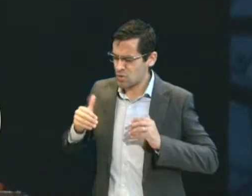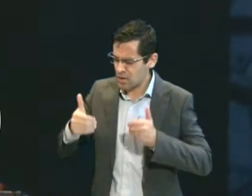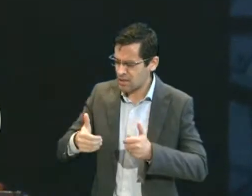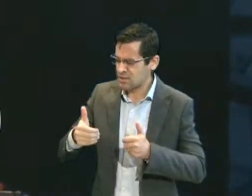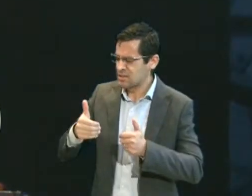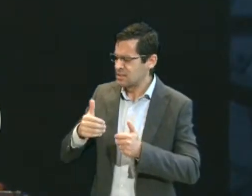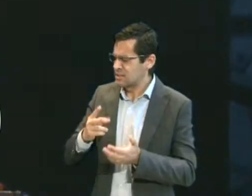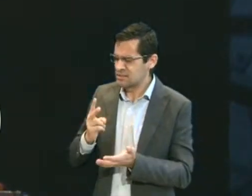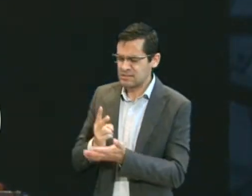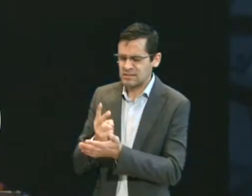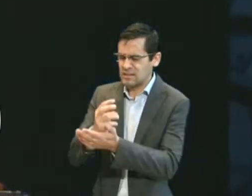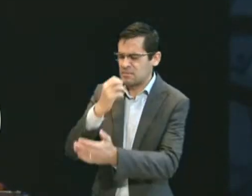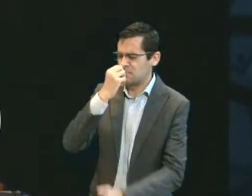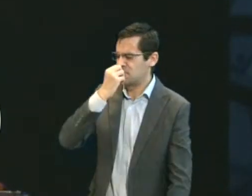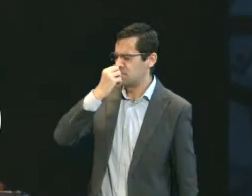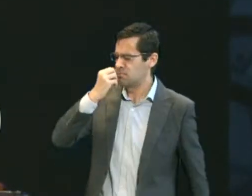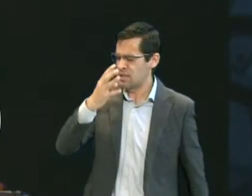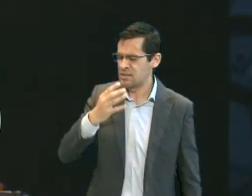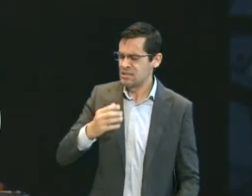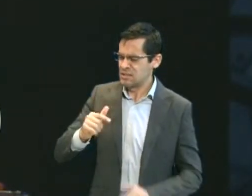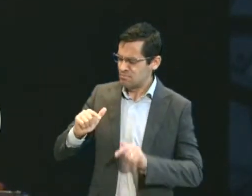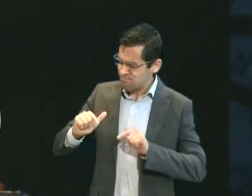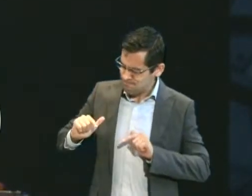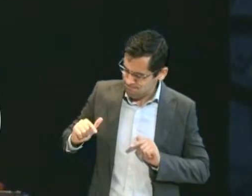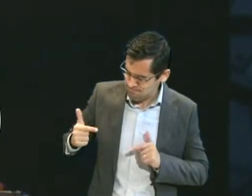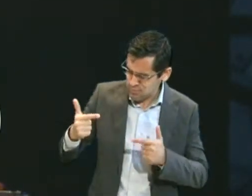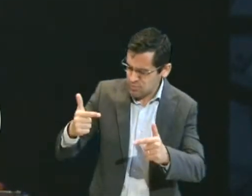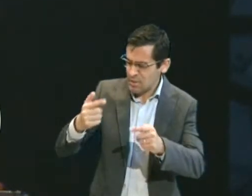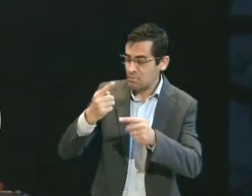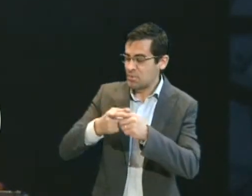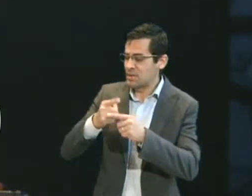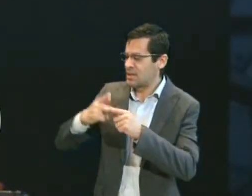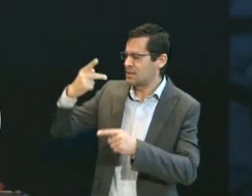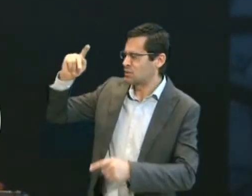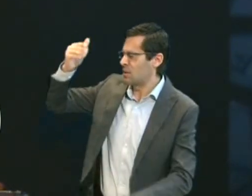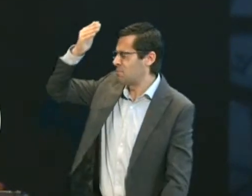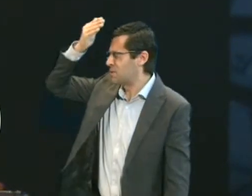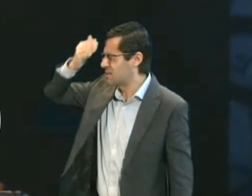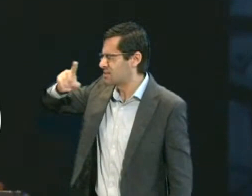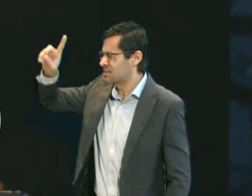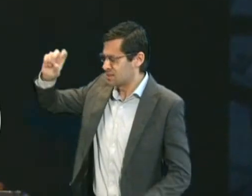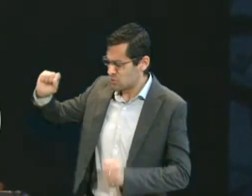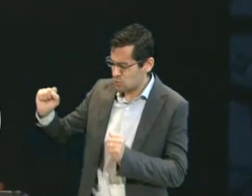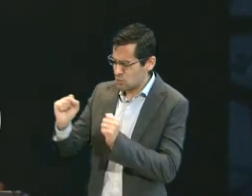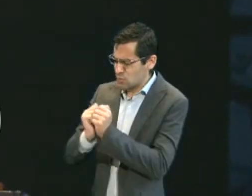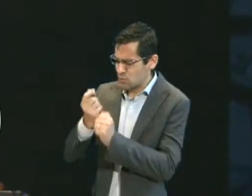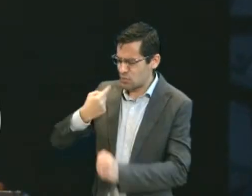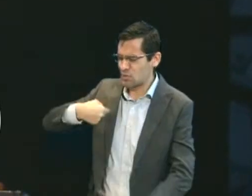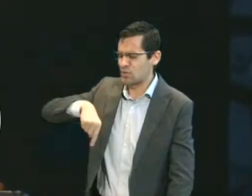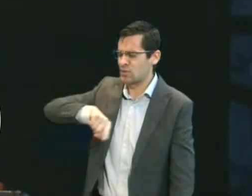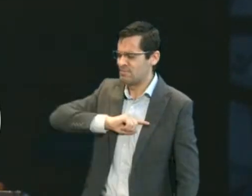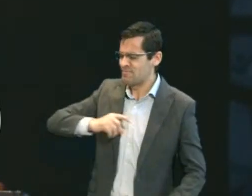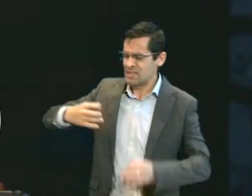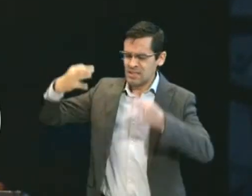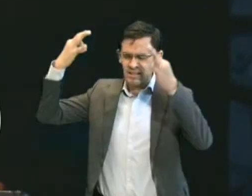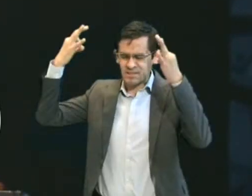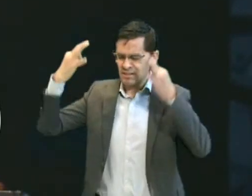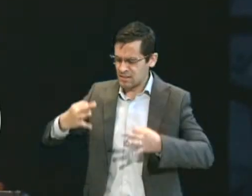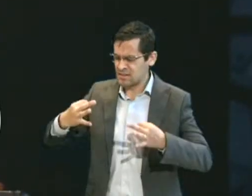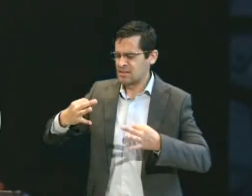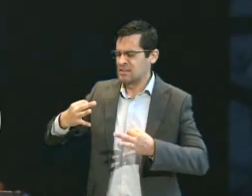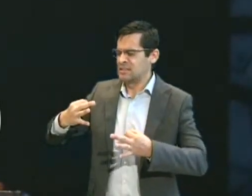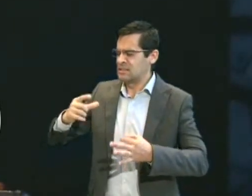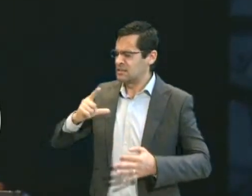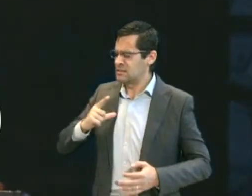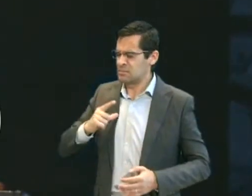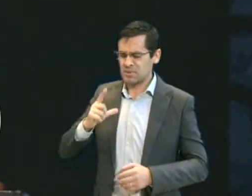ir bem, que ela nos faça ir adiante. É a tua presença em nós que é a garantia que seremos